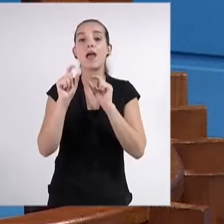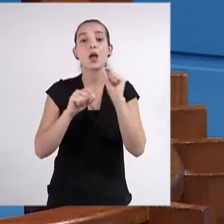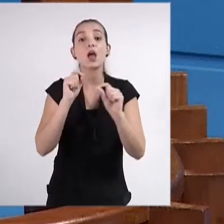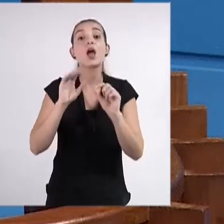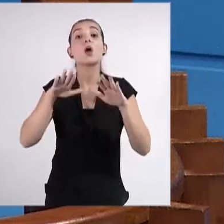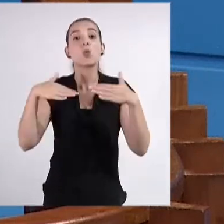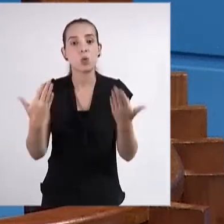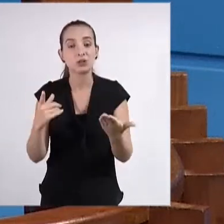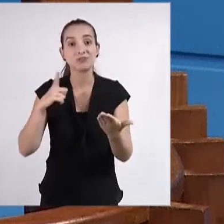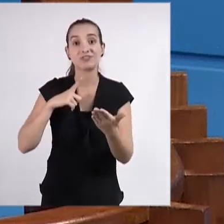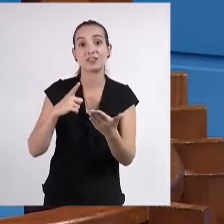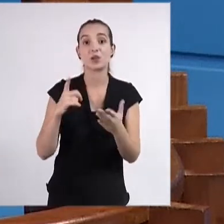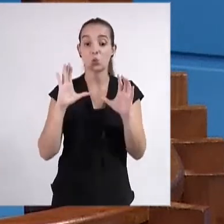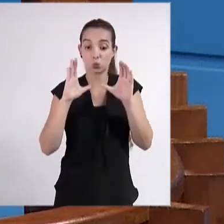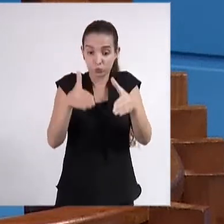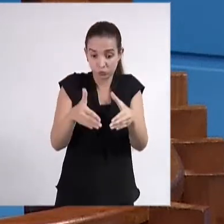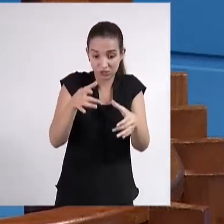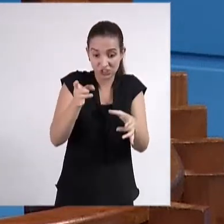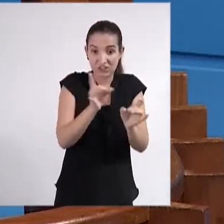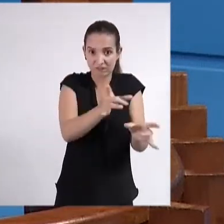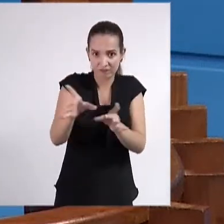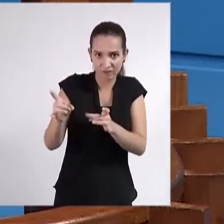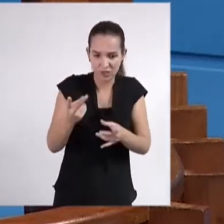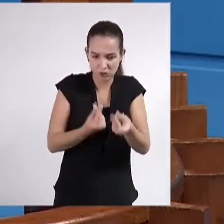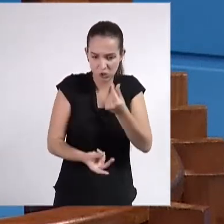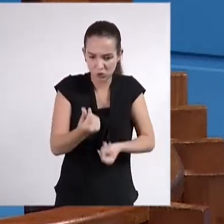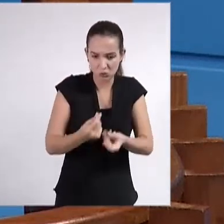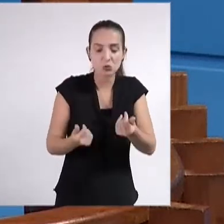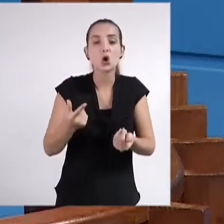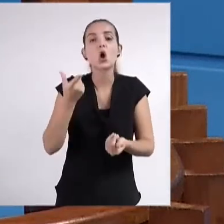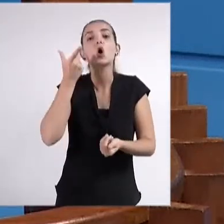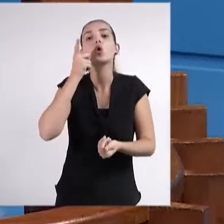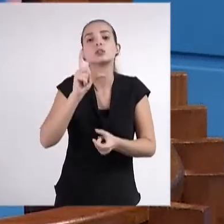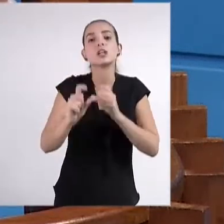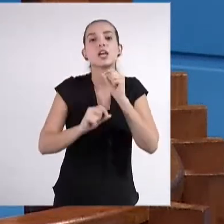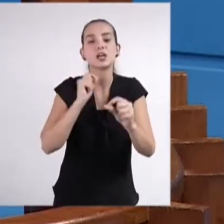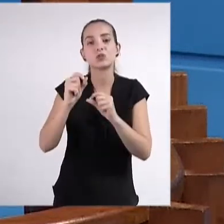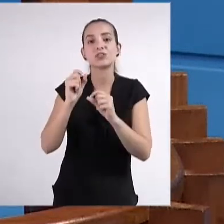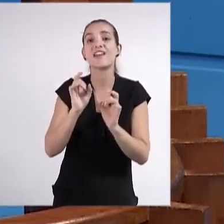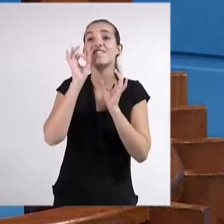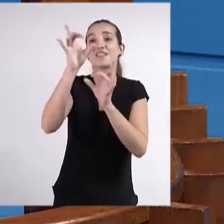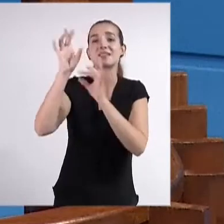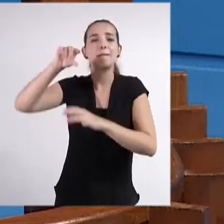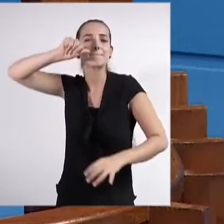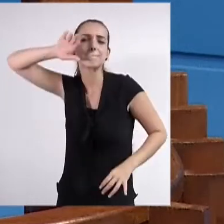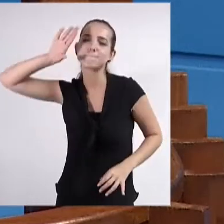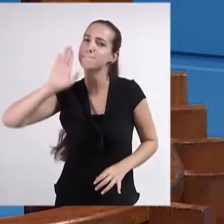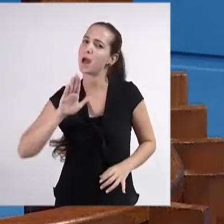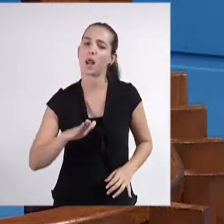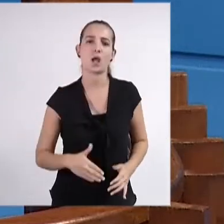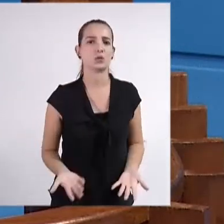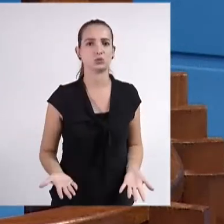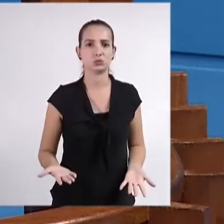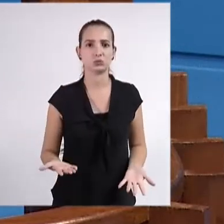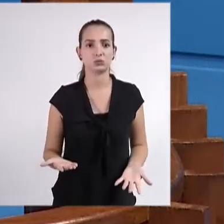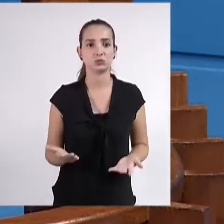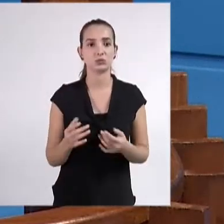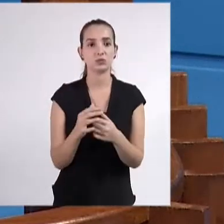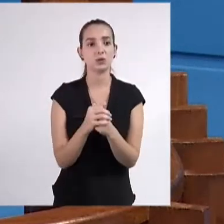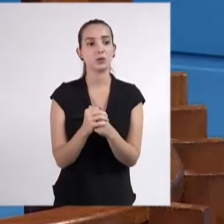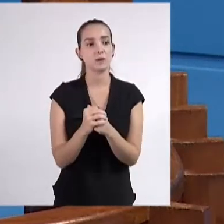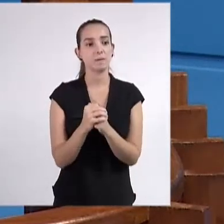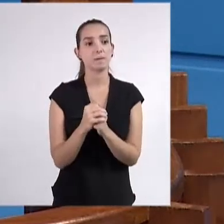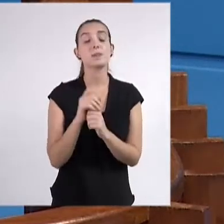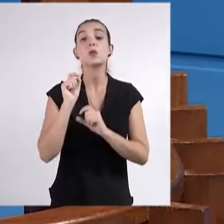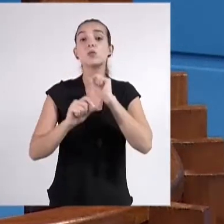subsídio governamental e, por isso, consegue exportar os seus produtos abaixo do custo de produção, considerando-se que